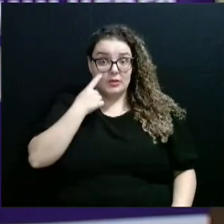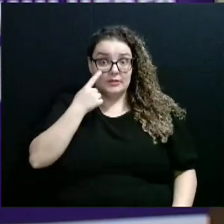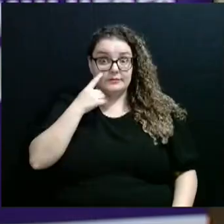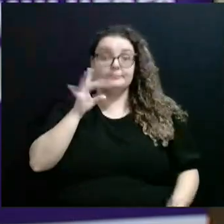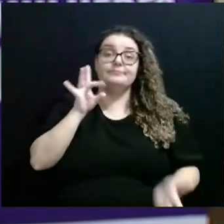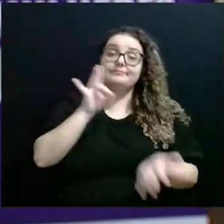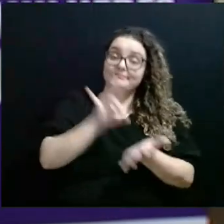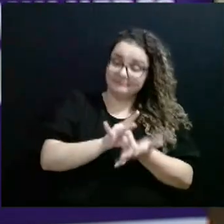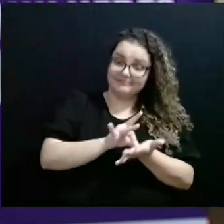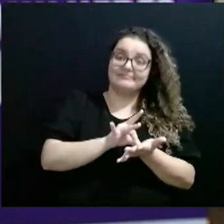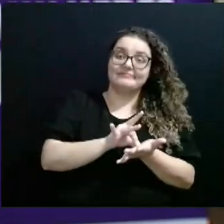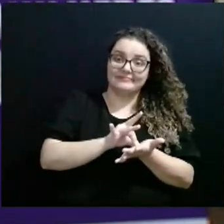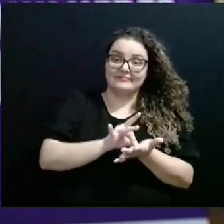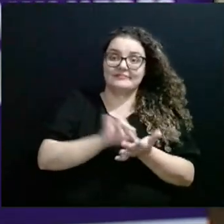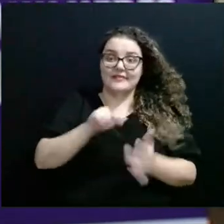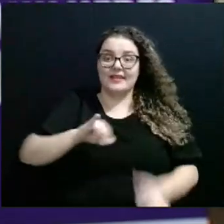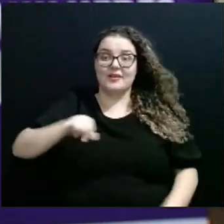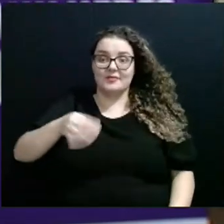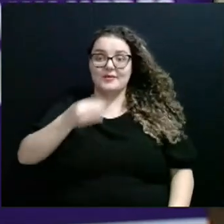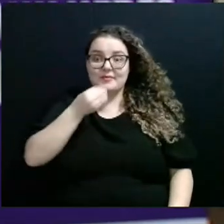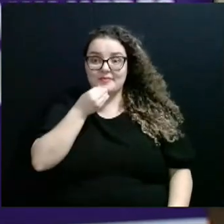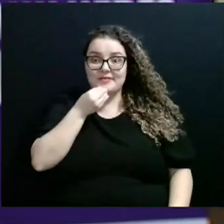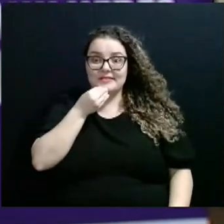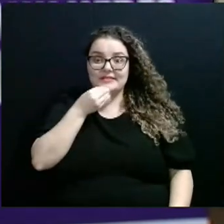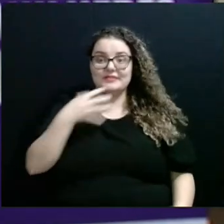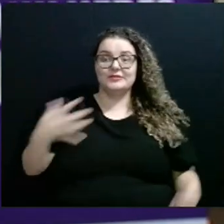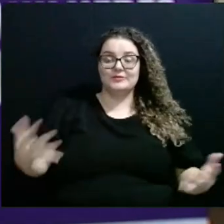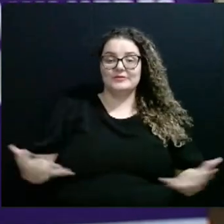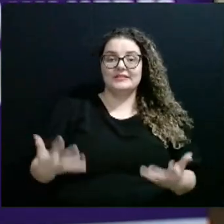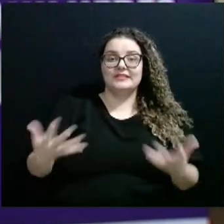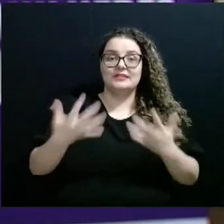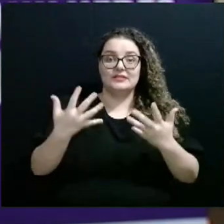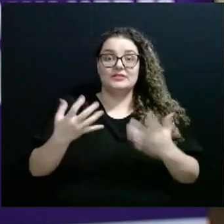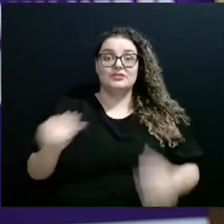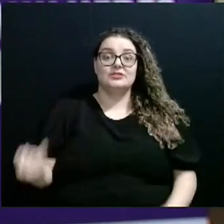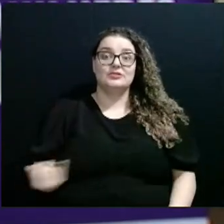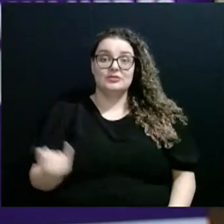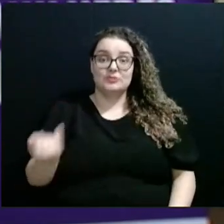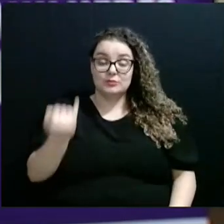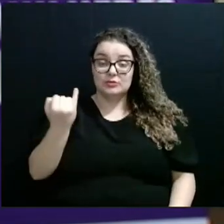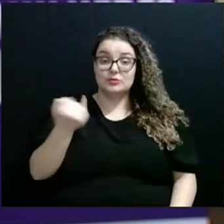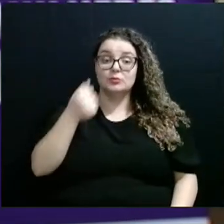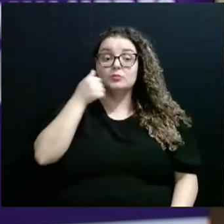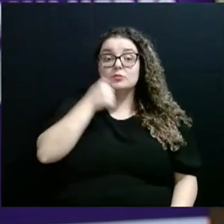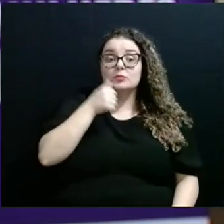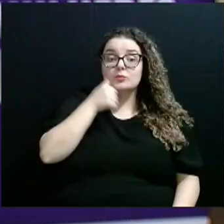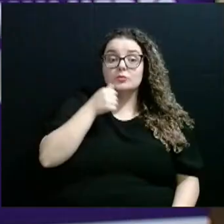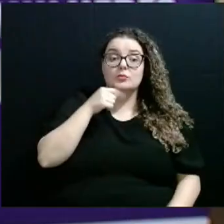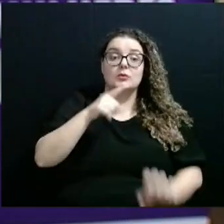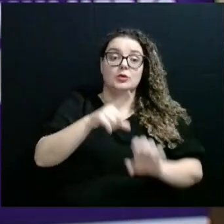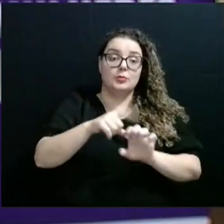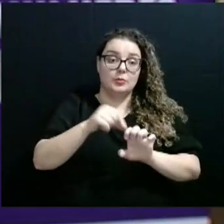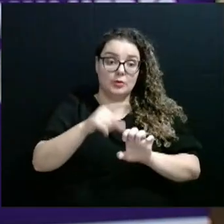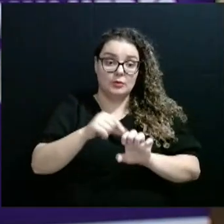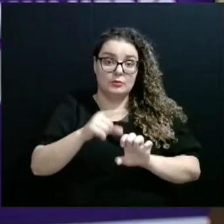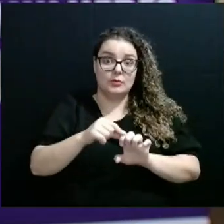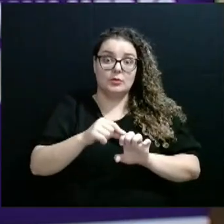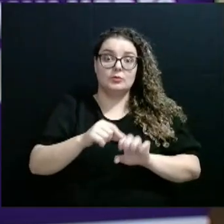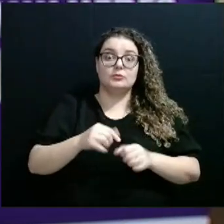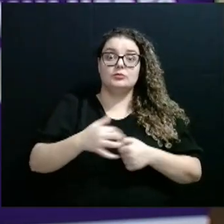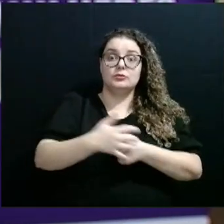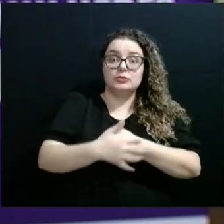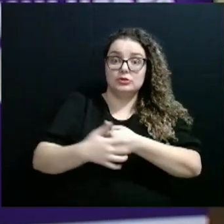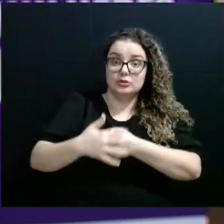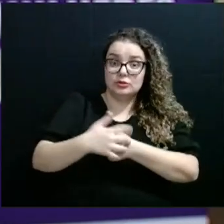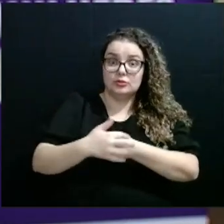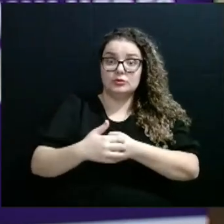uma oportunidade, é uma iniciativa muito importante para as mulheres empreenderem aí no digital. Elas vão aprender